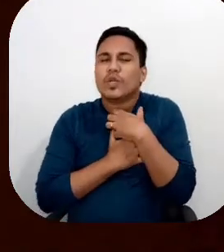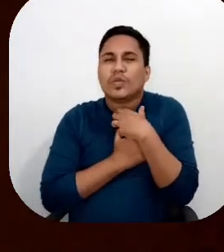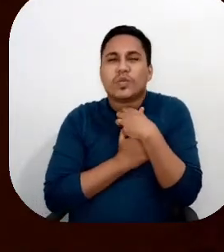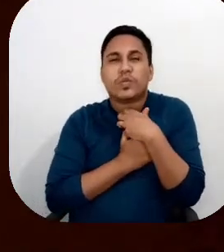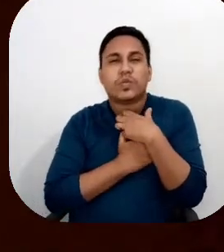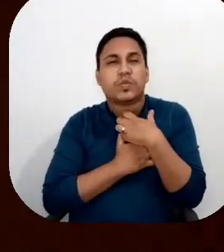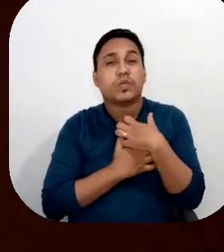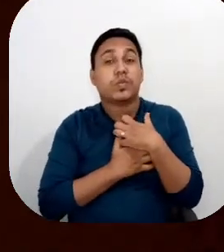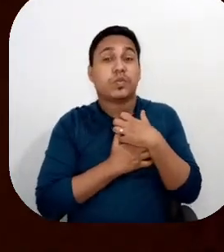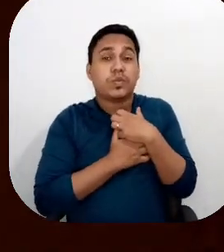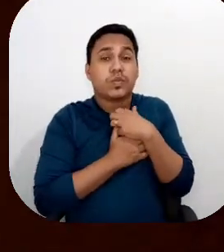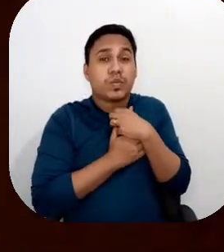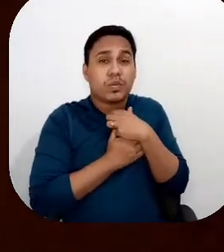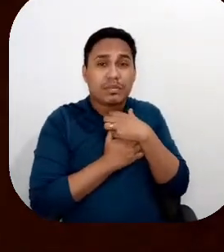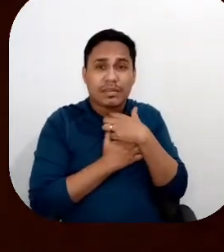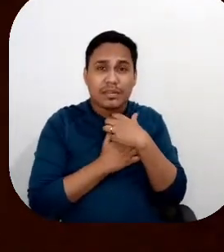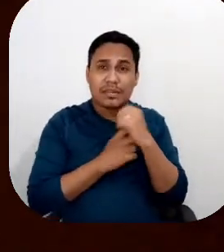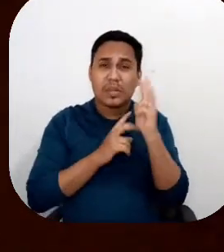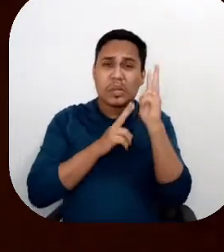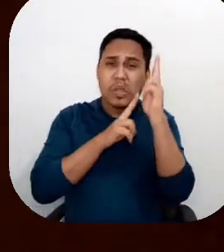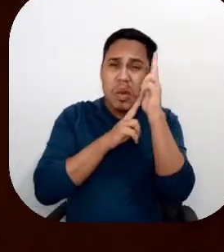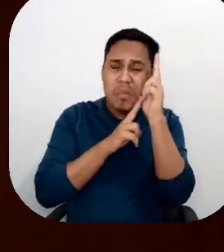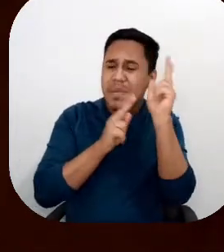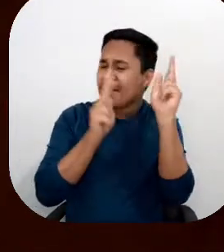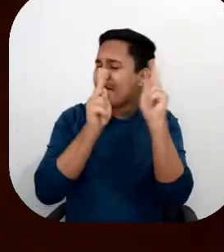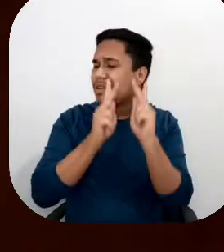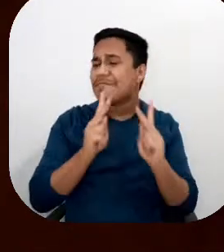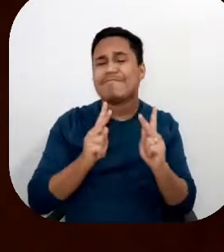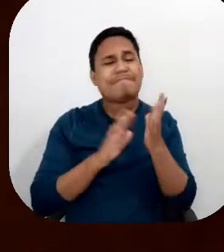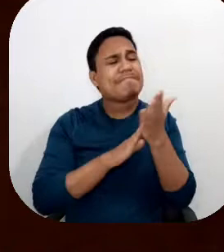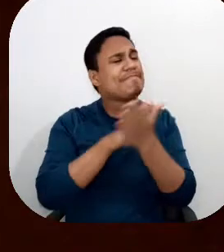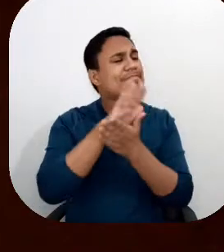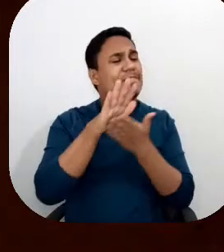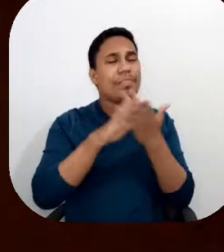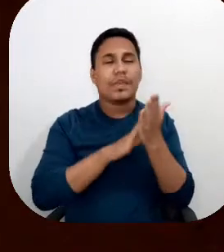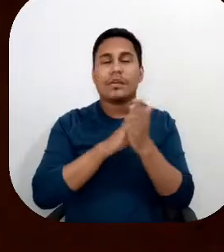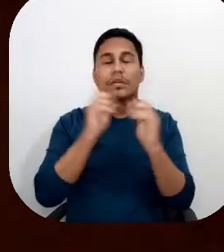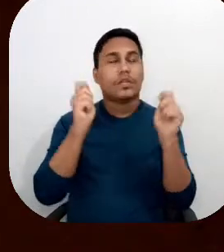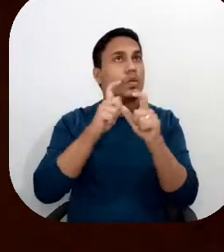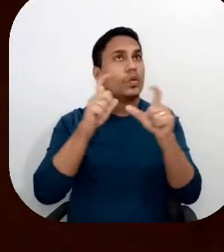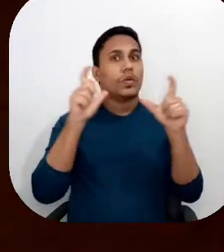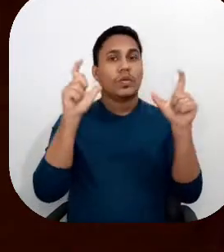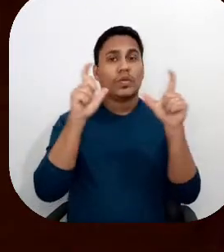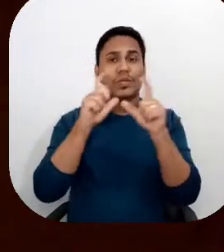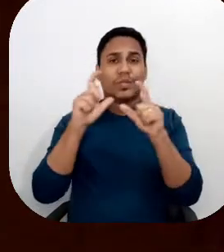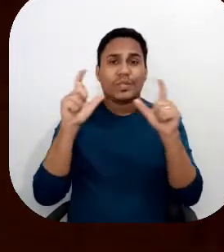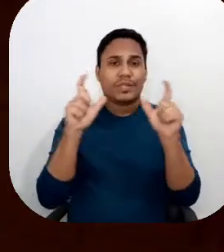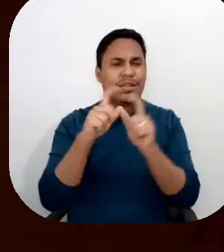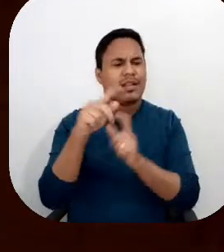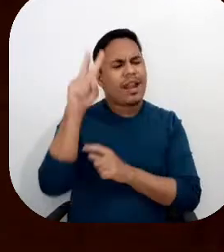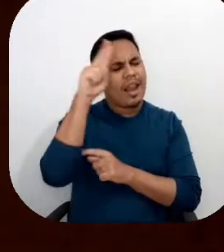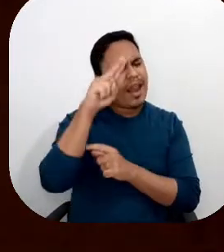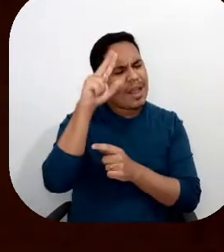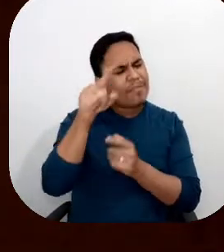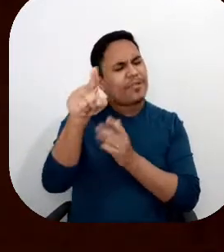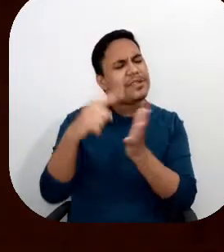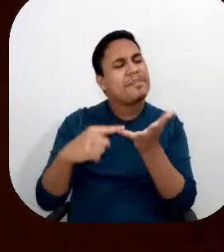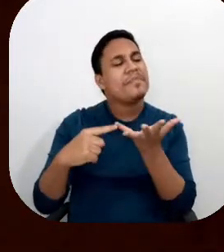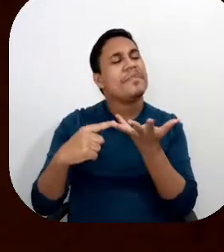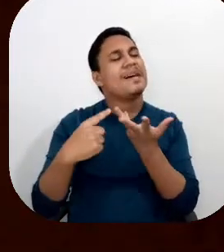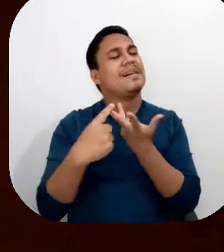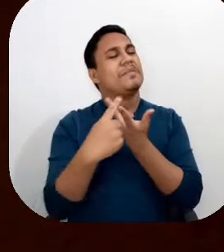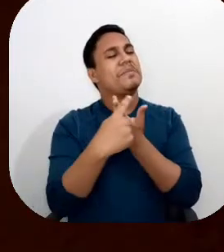eu não consigo dormir em paz. Eu amo tudo que